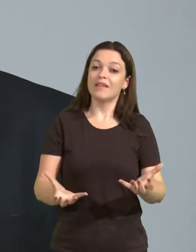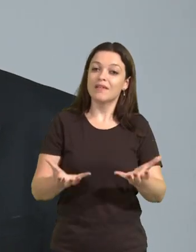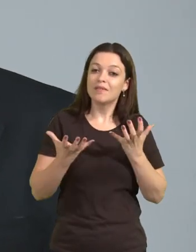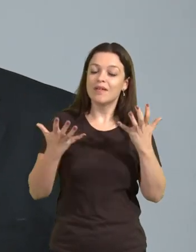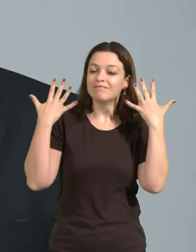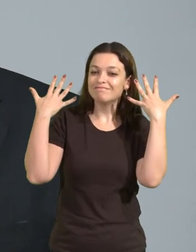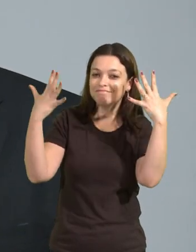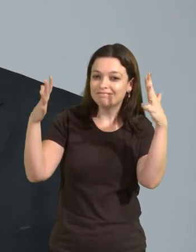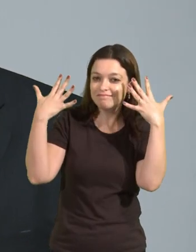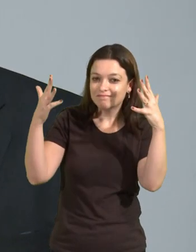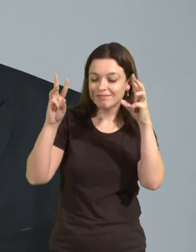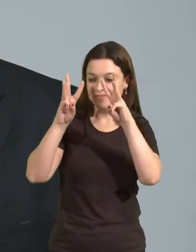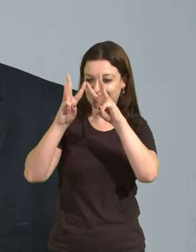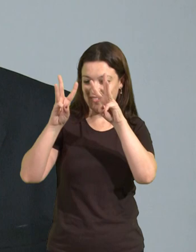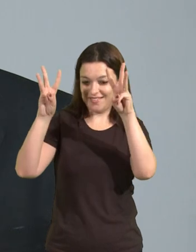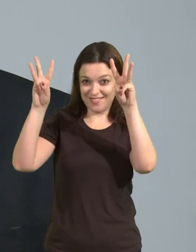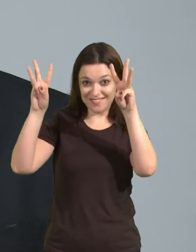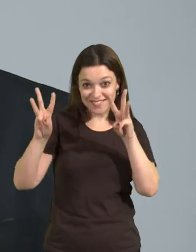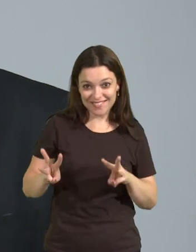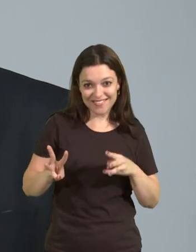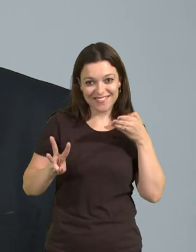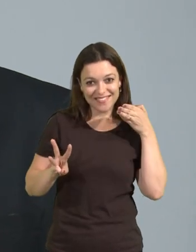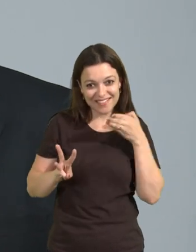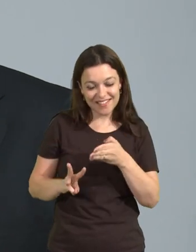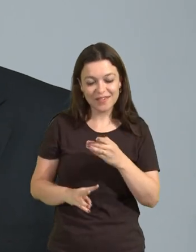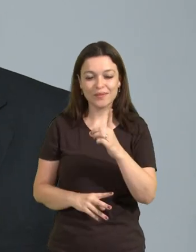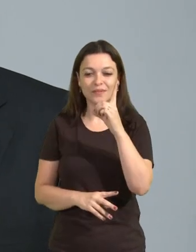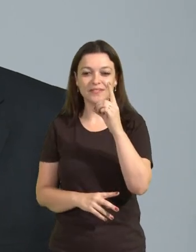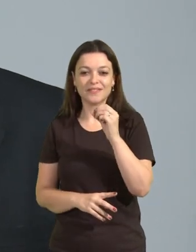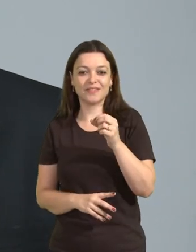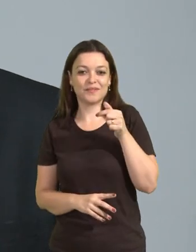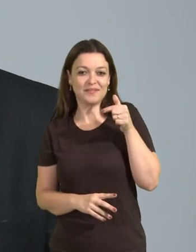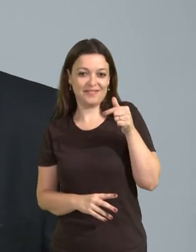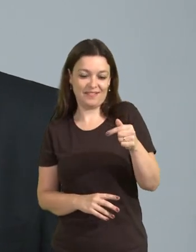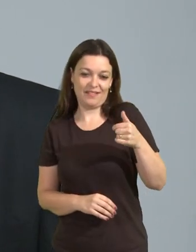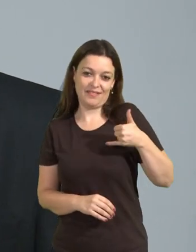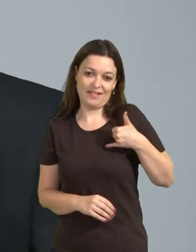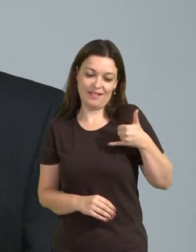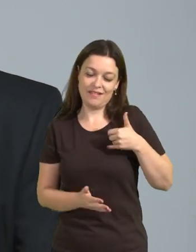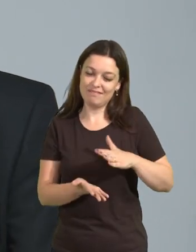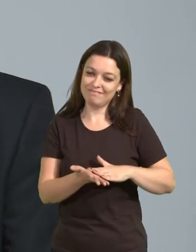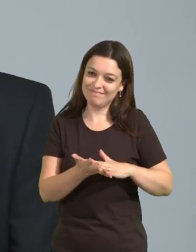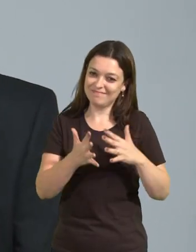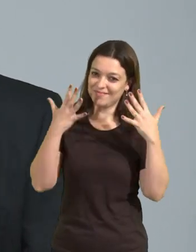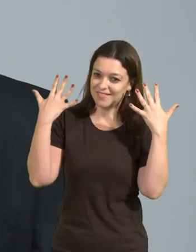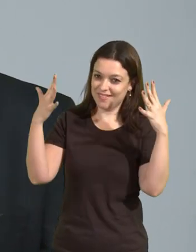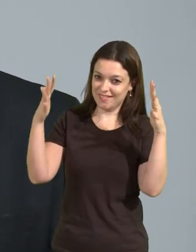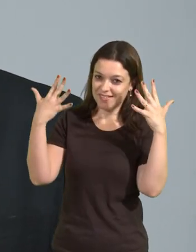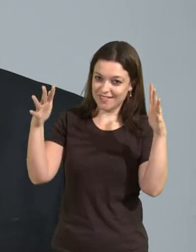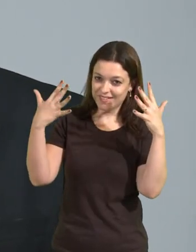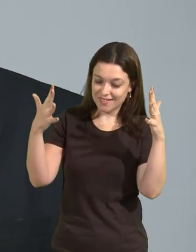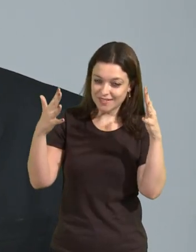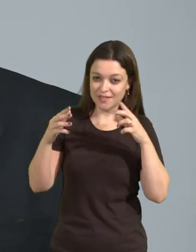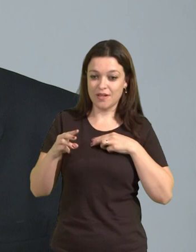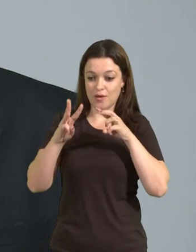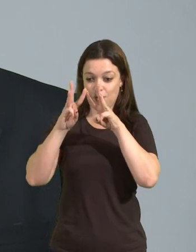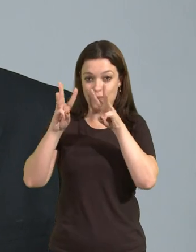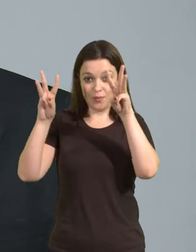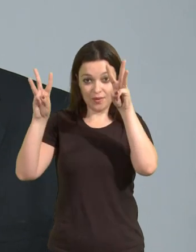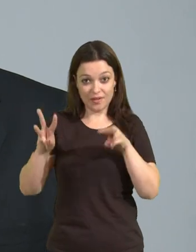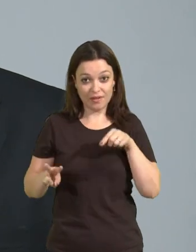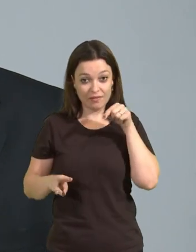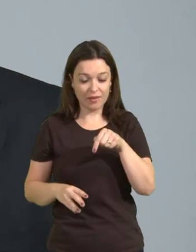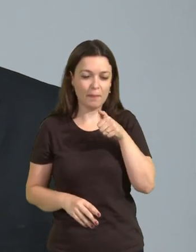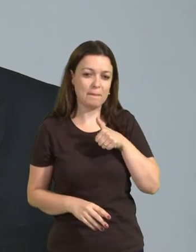a Universidade Federal do Paraná pelos 107 anos de existência. É a